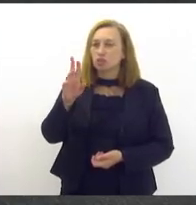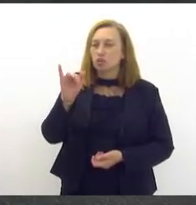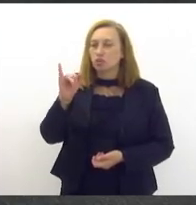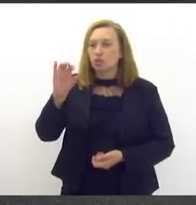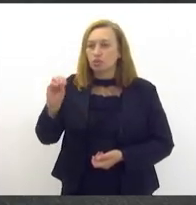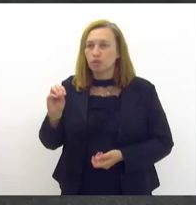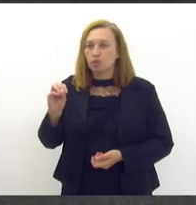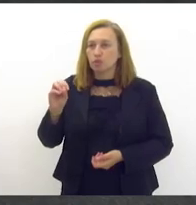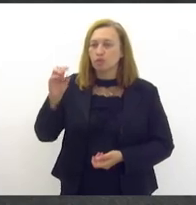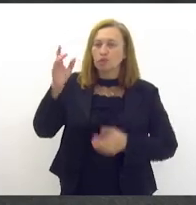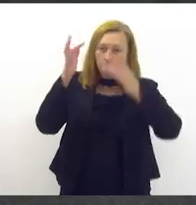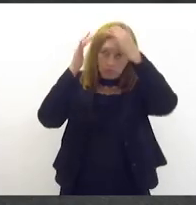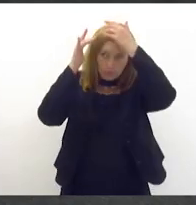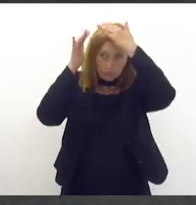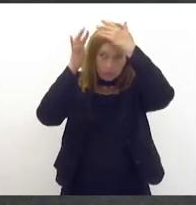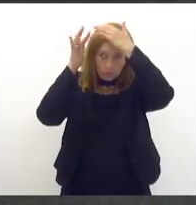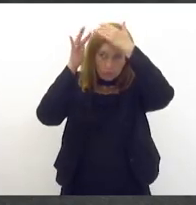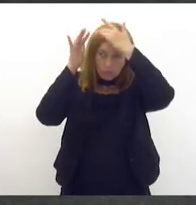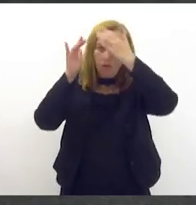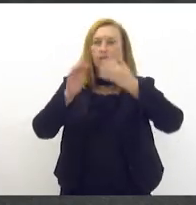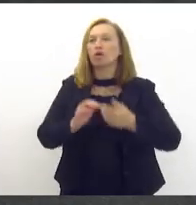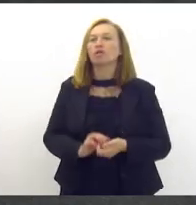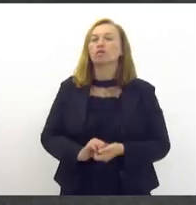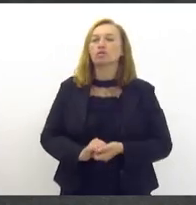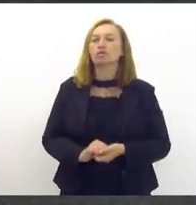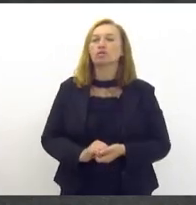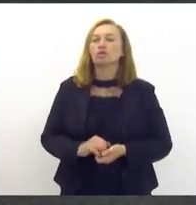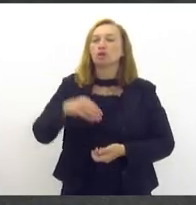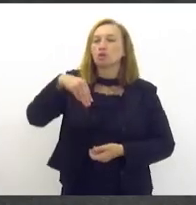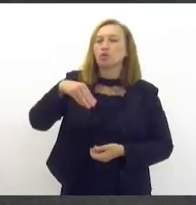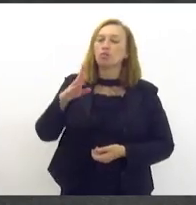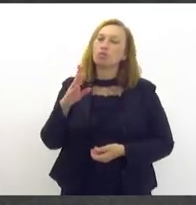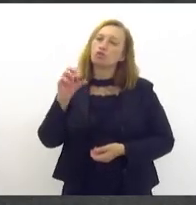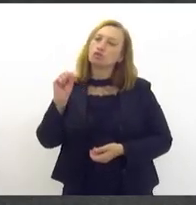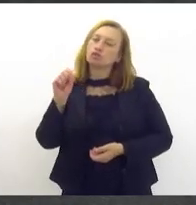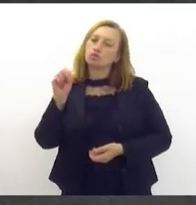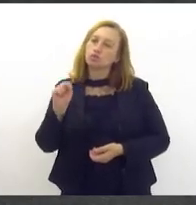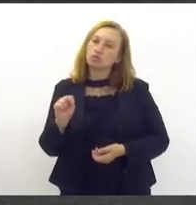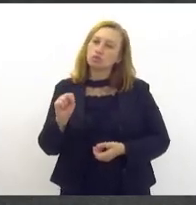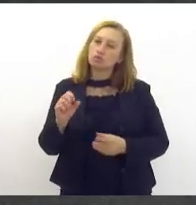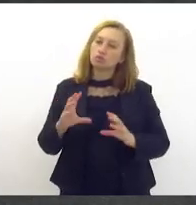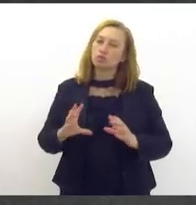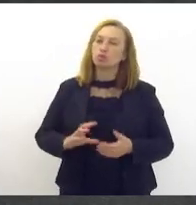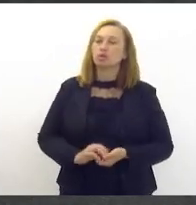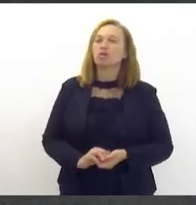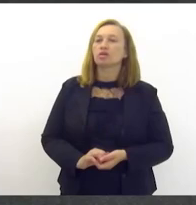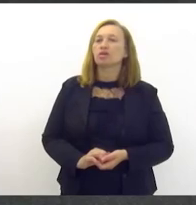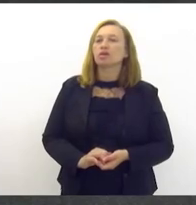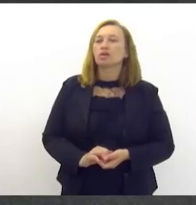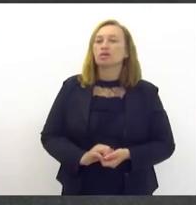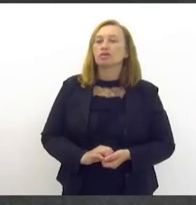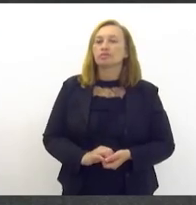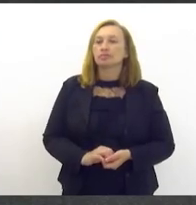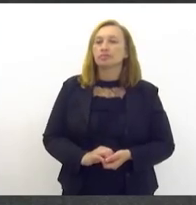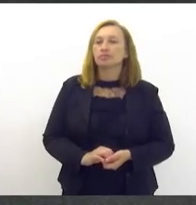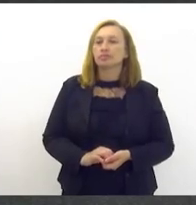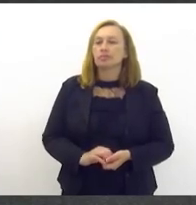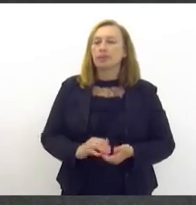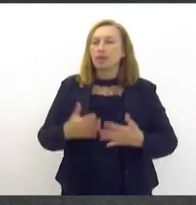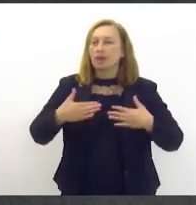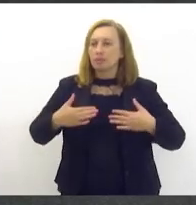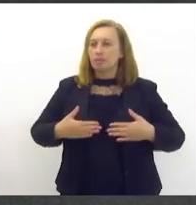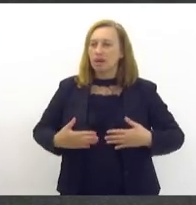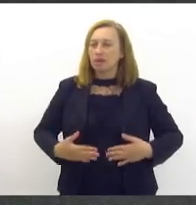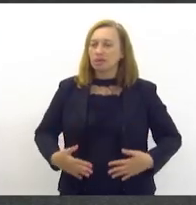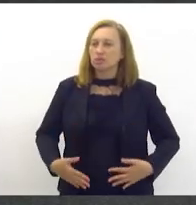por contrações involuntárias dos músculos. Essas contrações fazem com que certas partes do